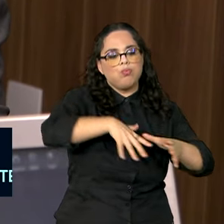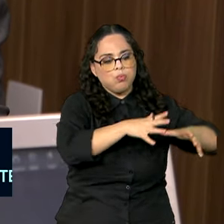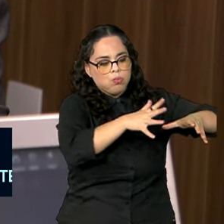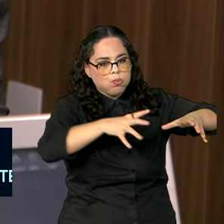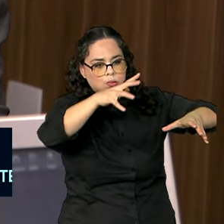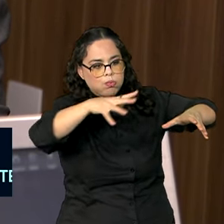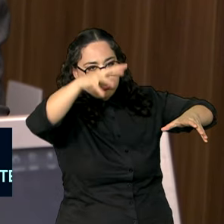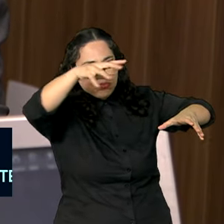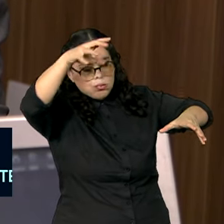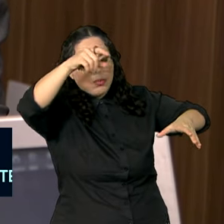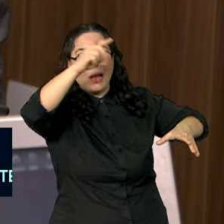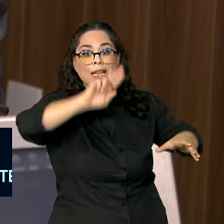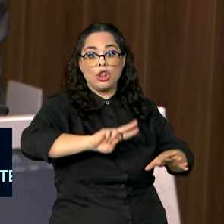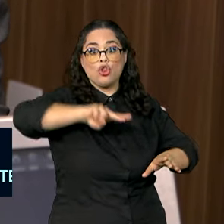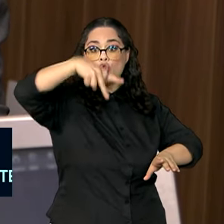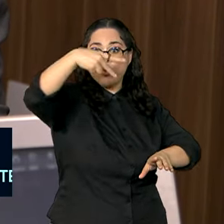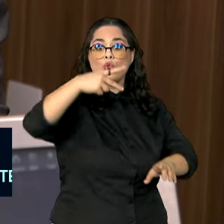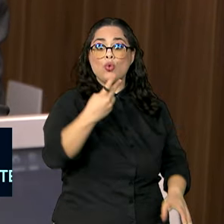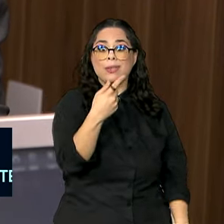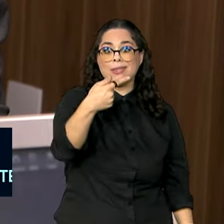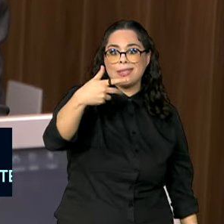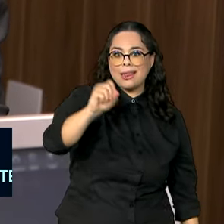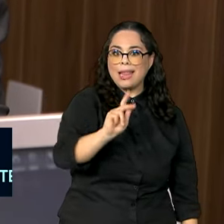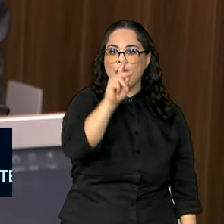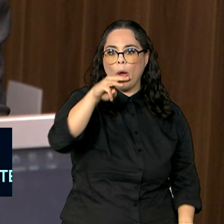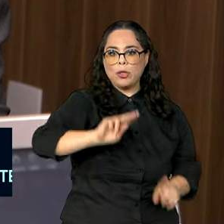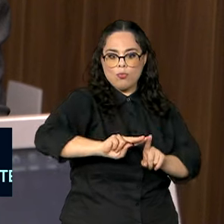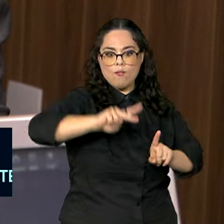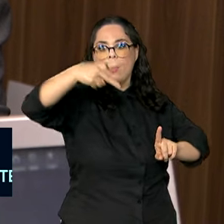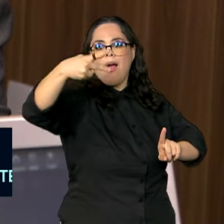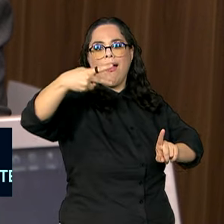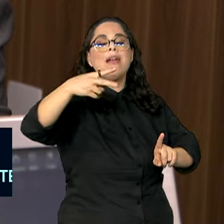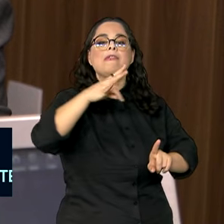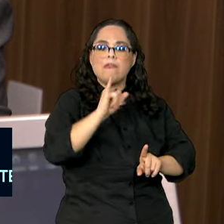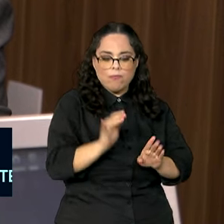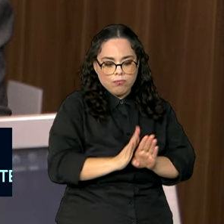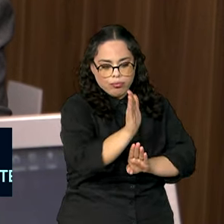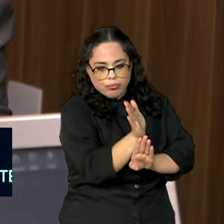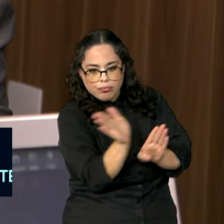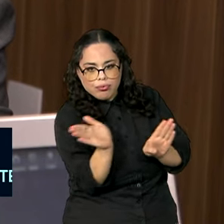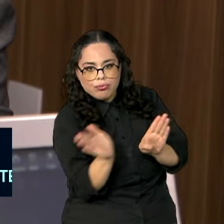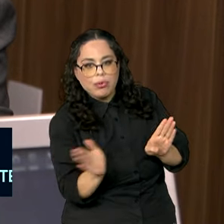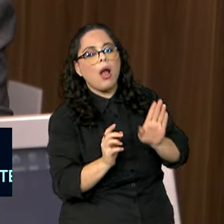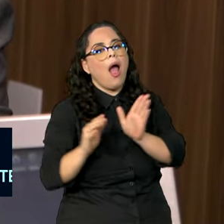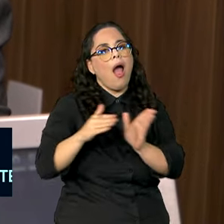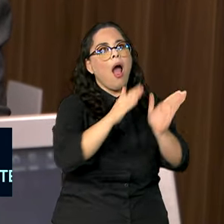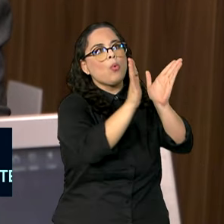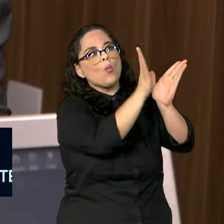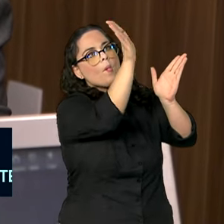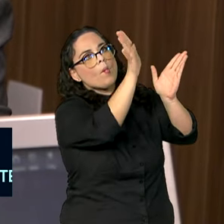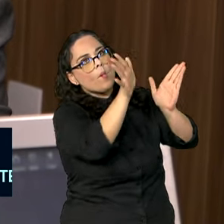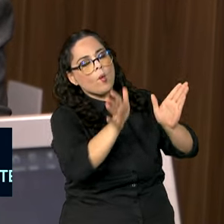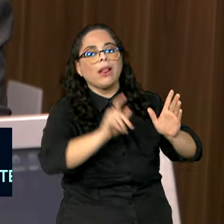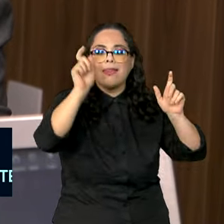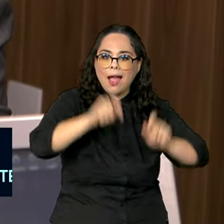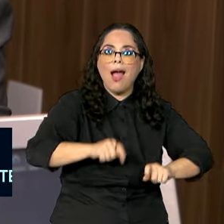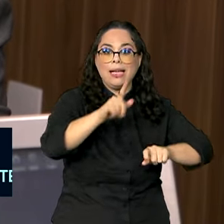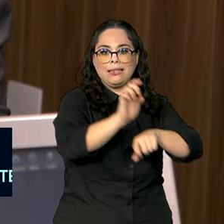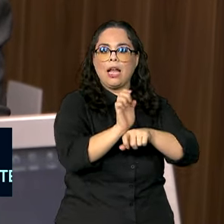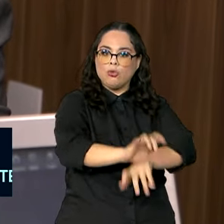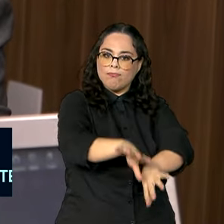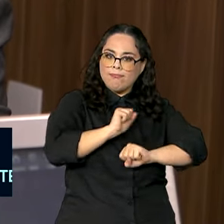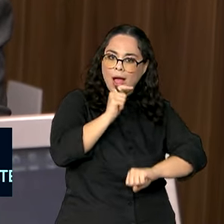que tem 270 quilômetros de extensão, a gente vai possibilitar disponibilizar muito mais água para o